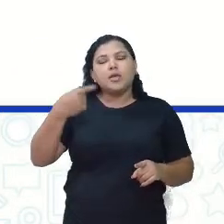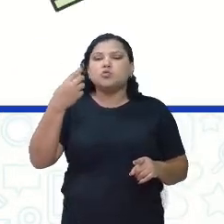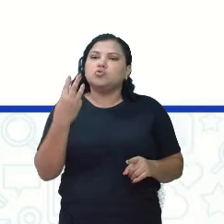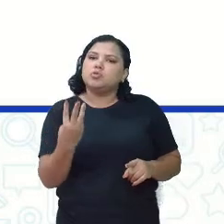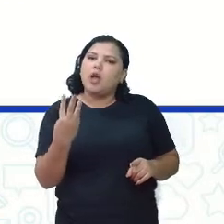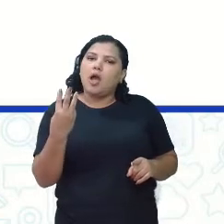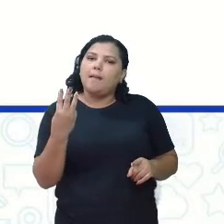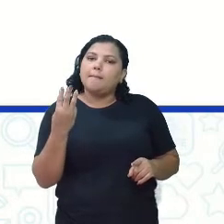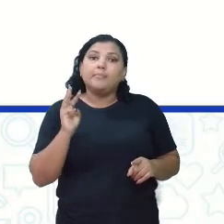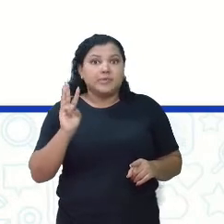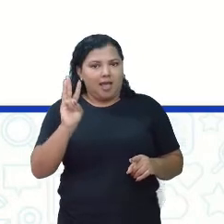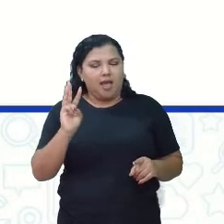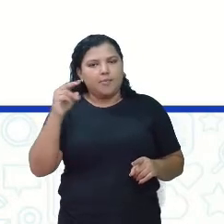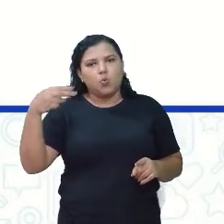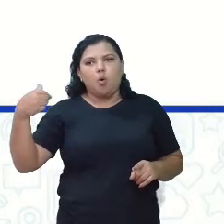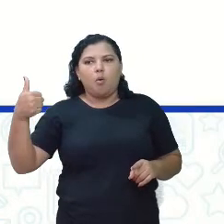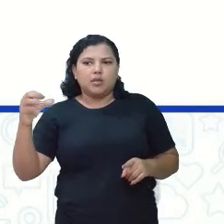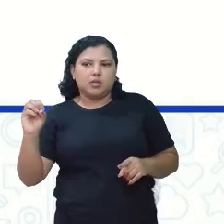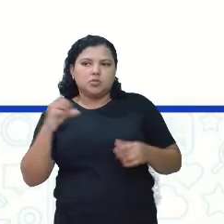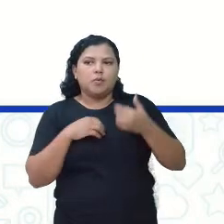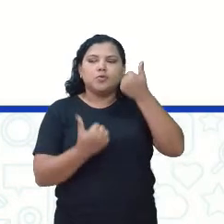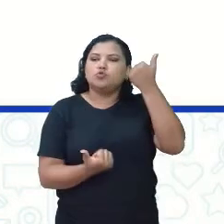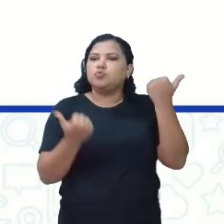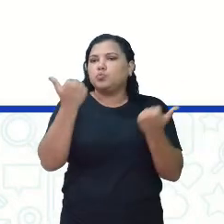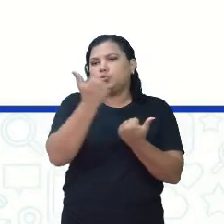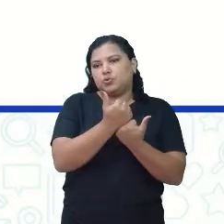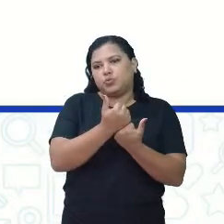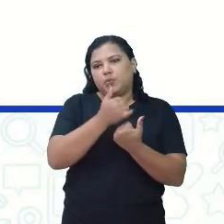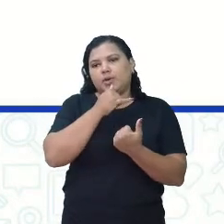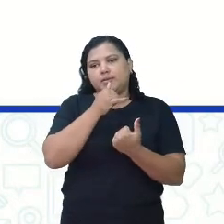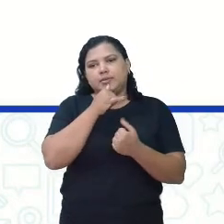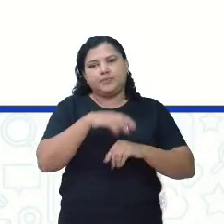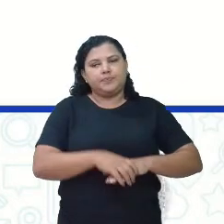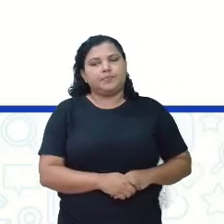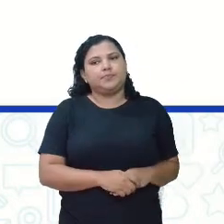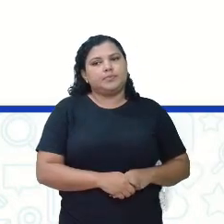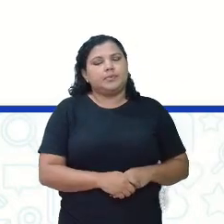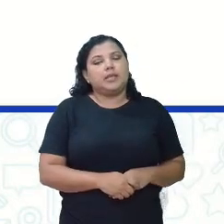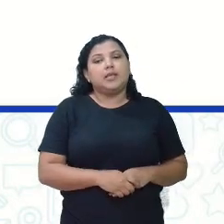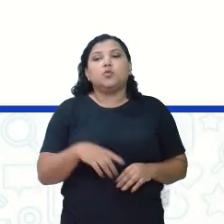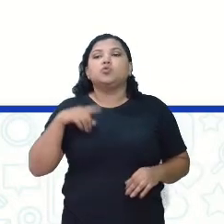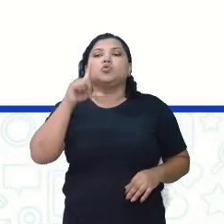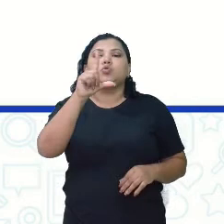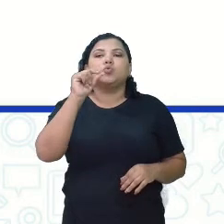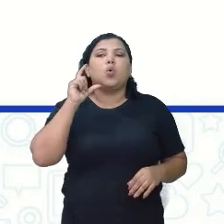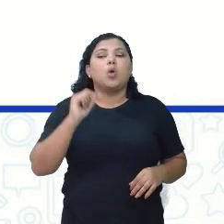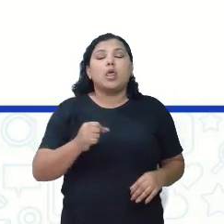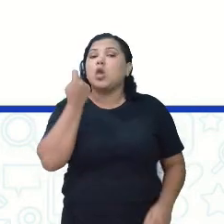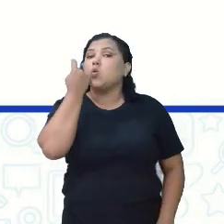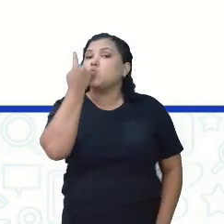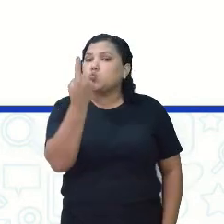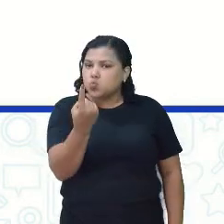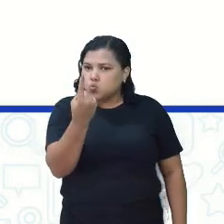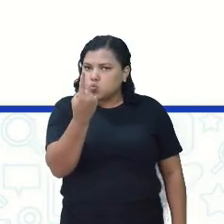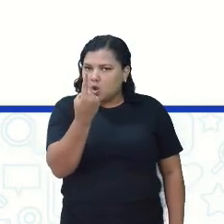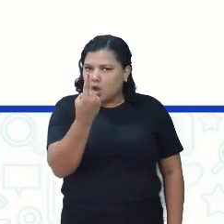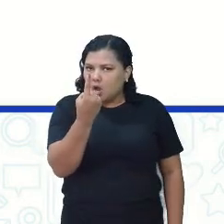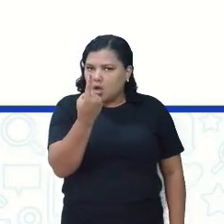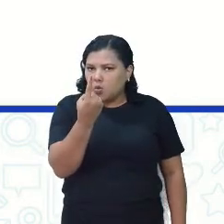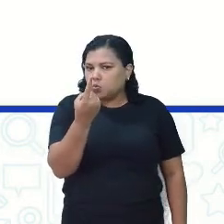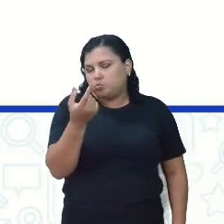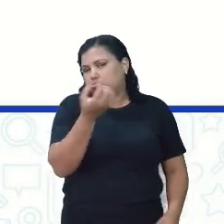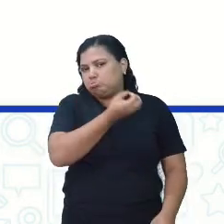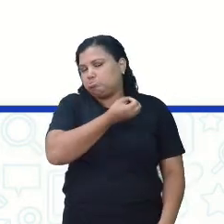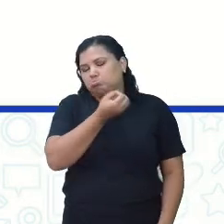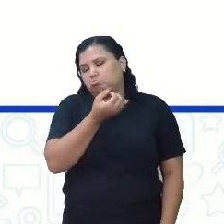10. Então, o método da substituição consiste em a gente escolher uma incógnita de uma